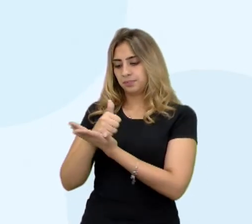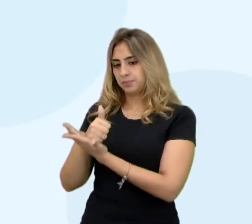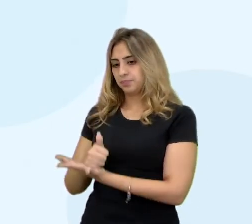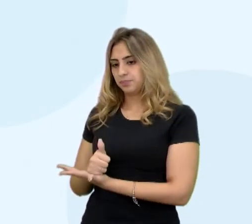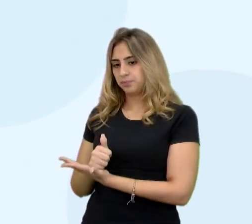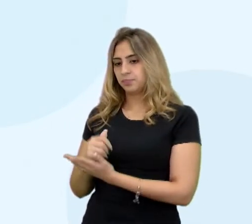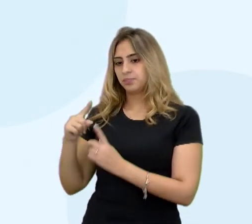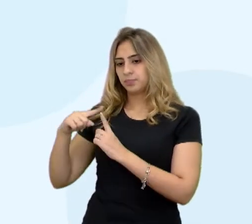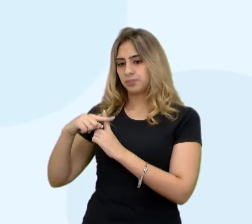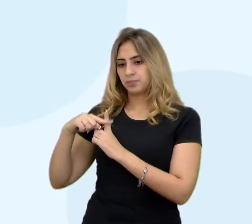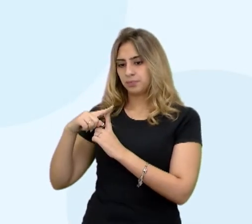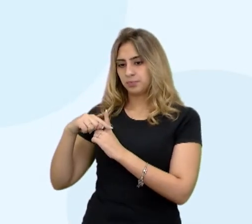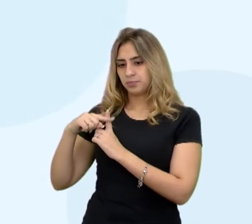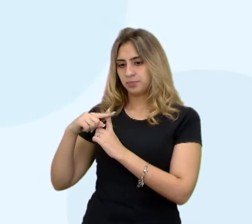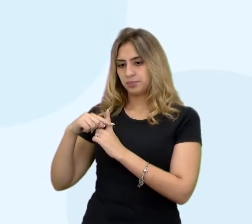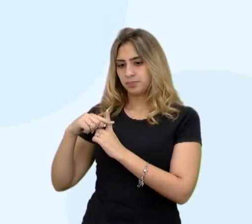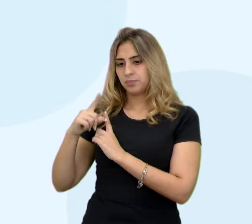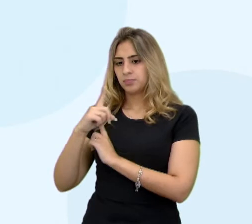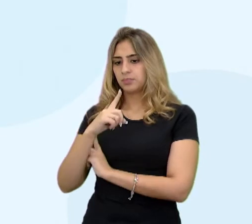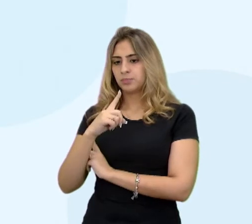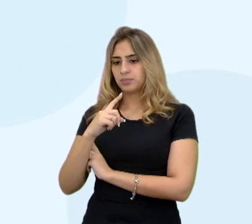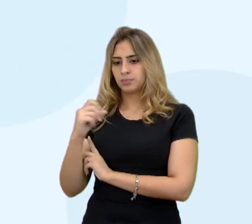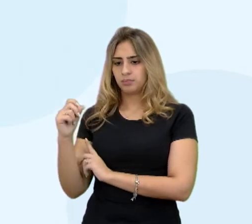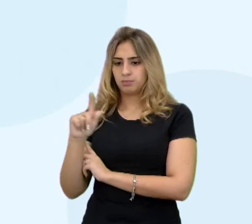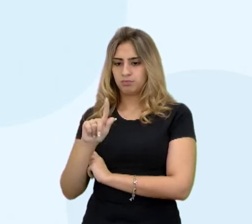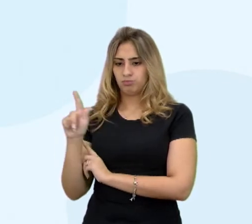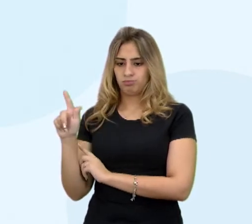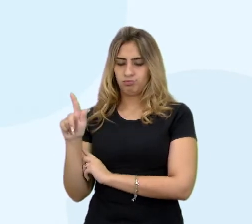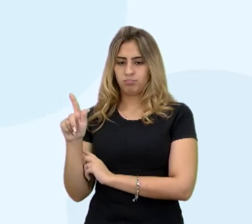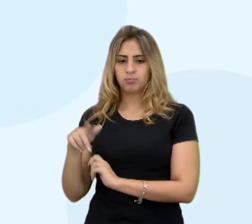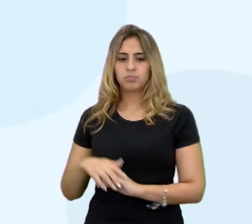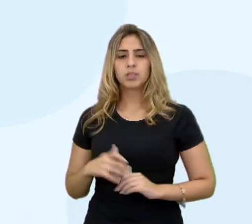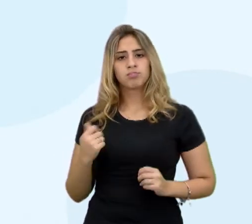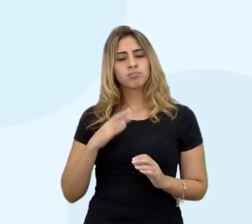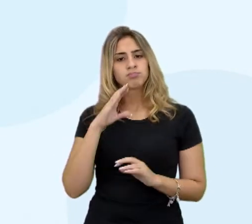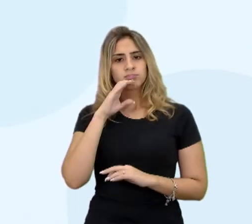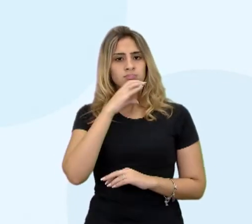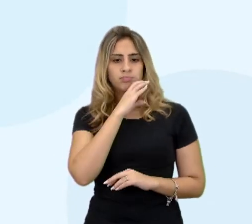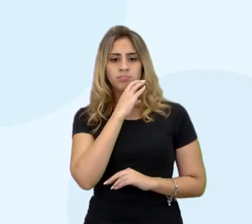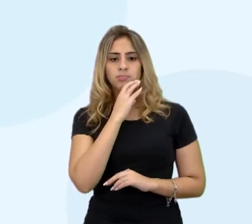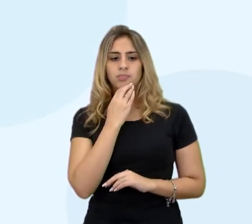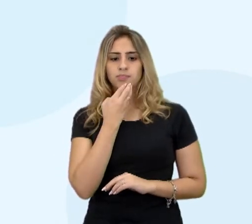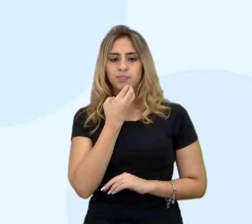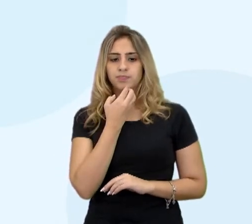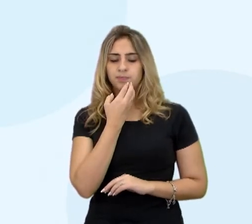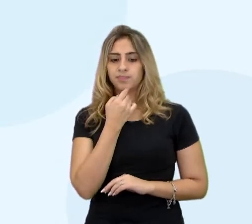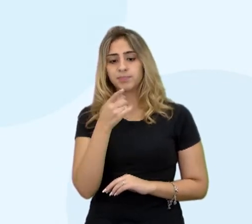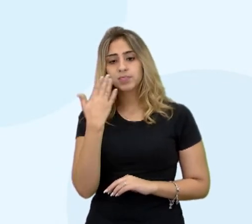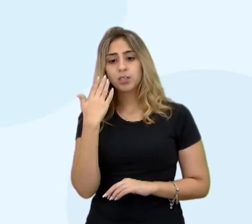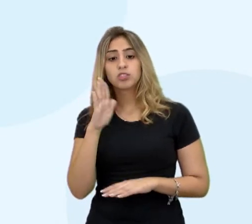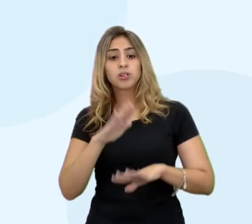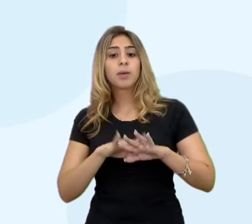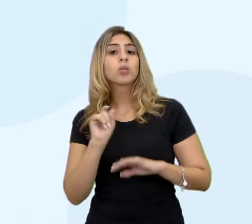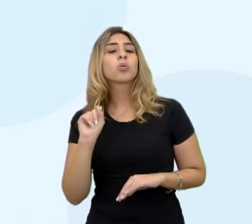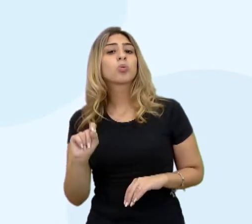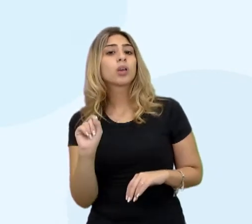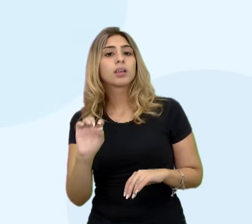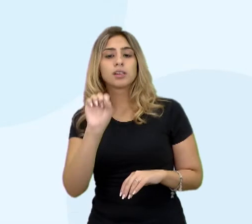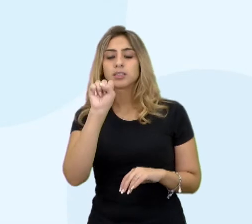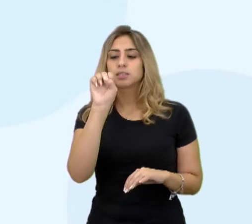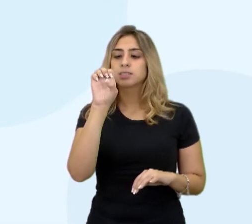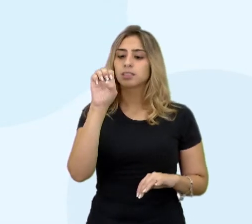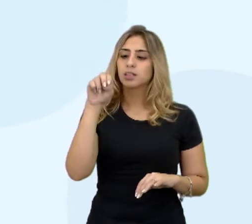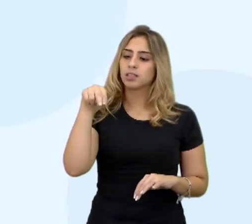para 100 graus. O que eu vou fazer? Eu vou oferecer um calor aí, tem que esquentar. Esse calor é chamado de sensível, porque ele só vai